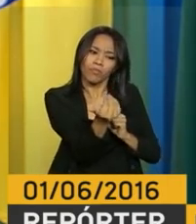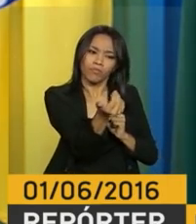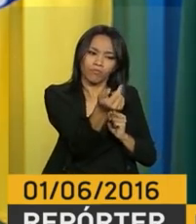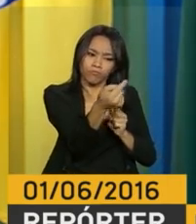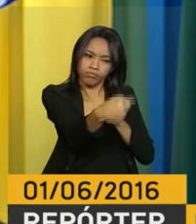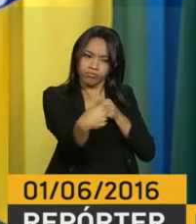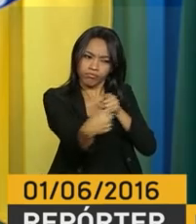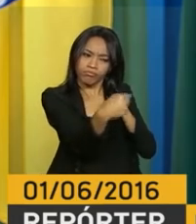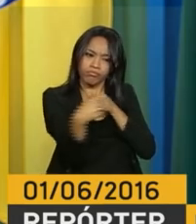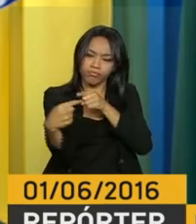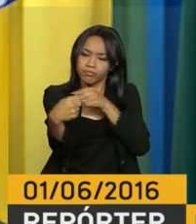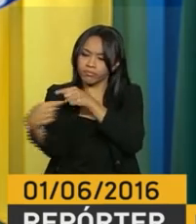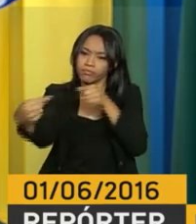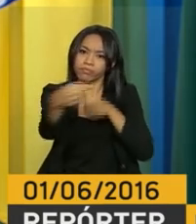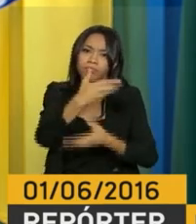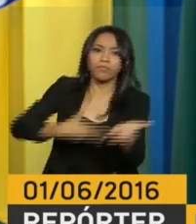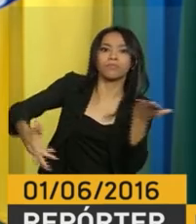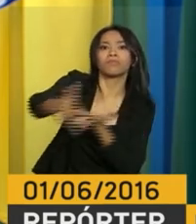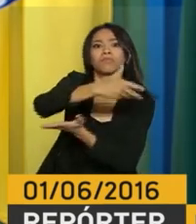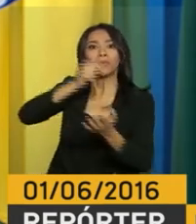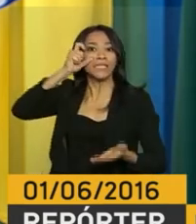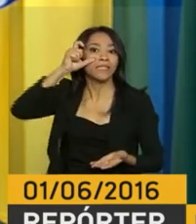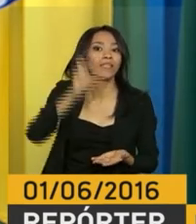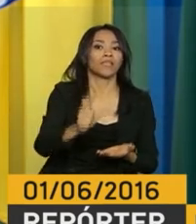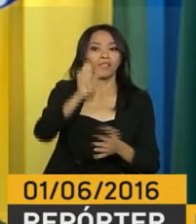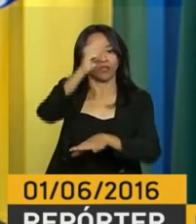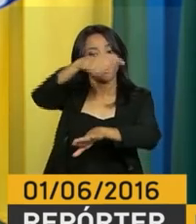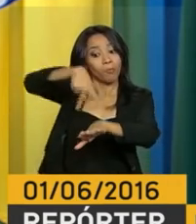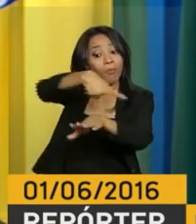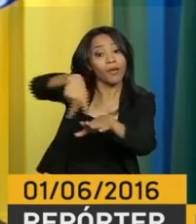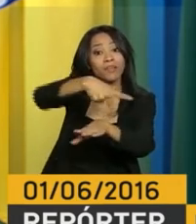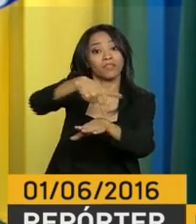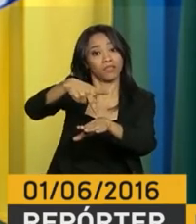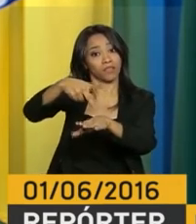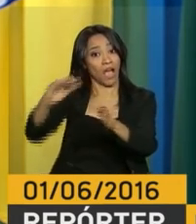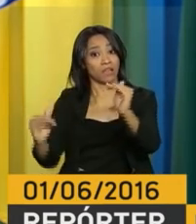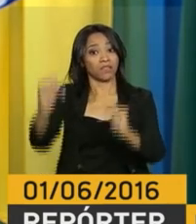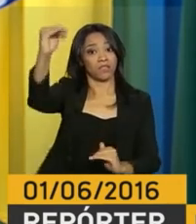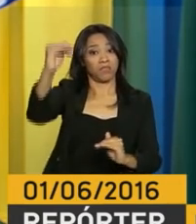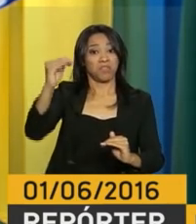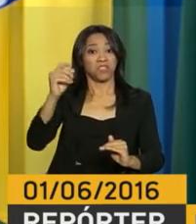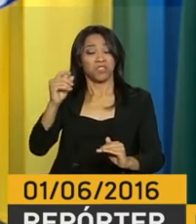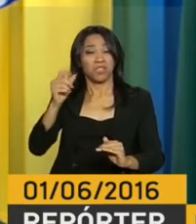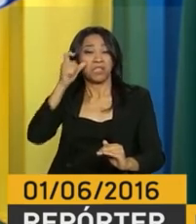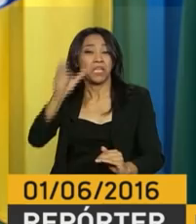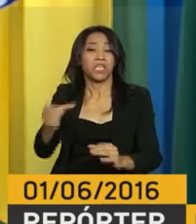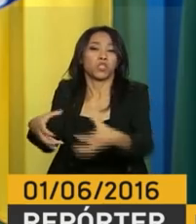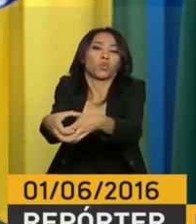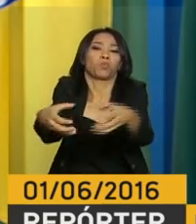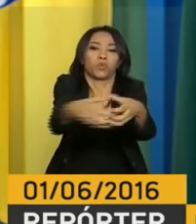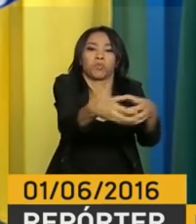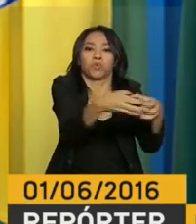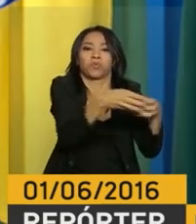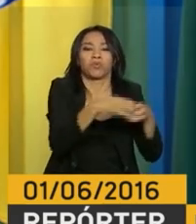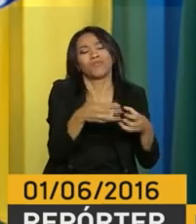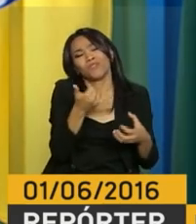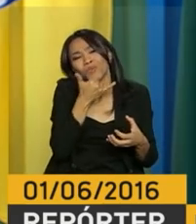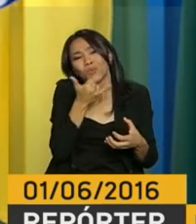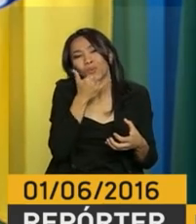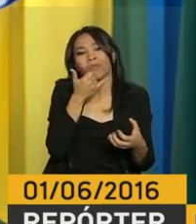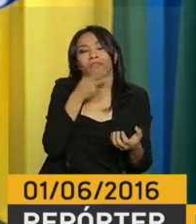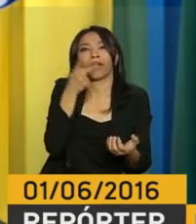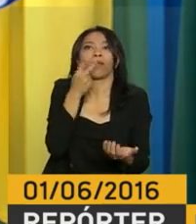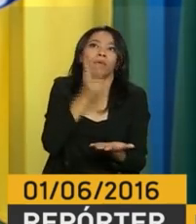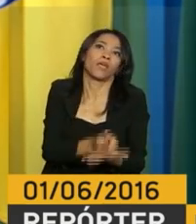interesses do Brasil acima dos interesses dos grupos eu até peço desculpas de ser tão repetitivo porque há